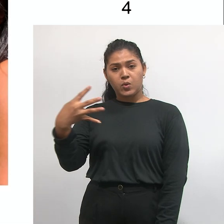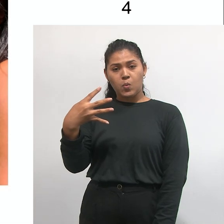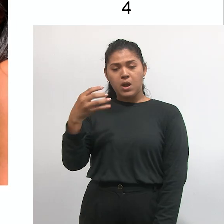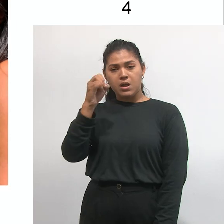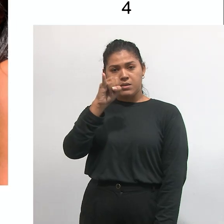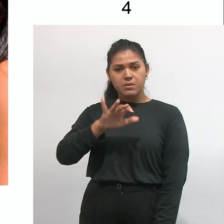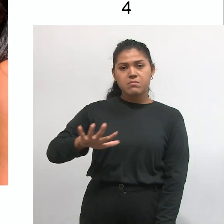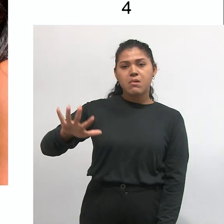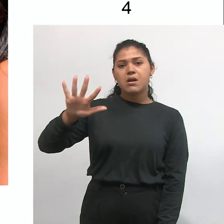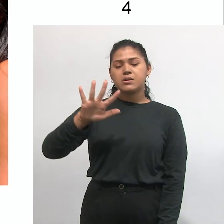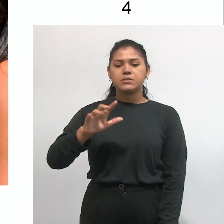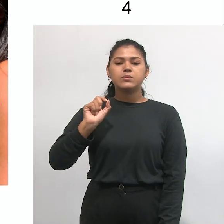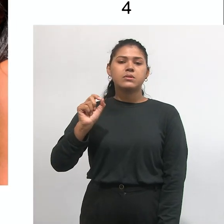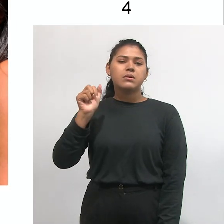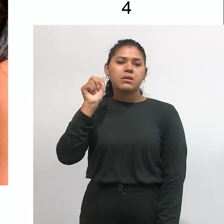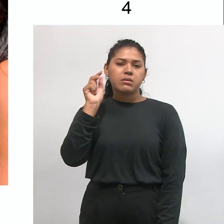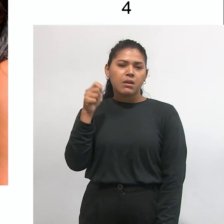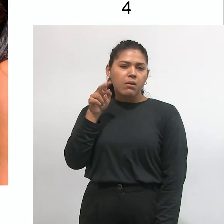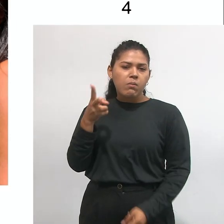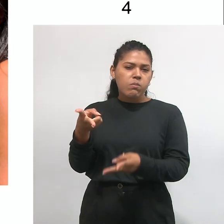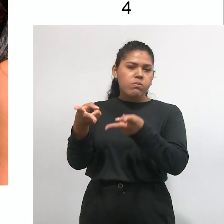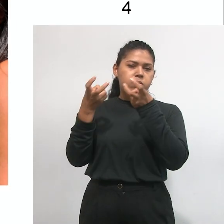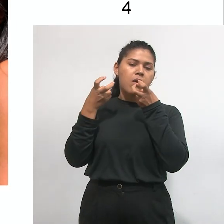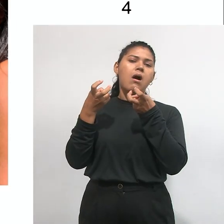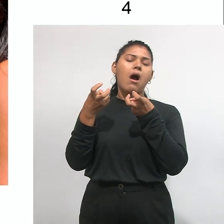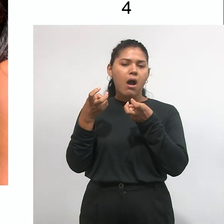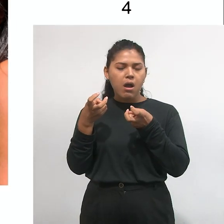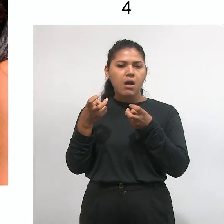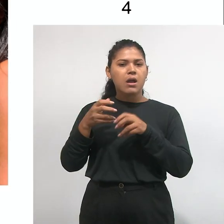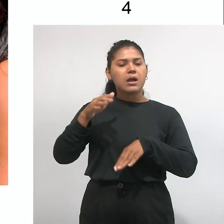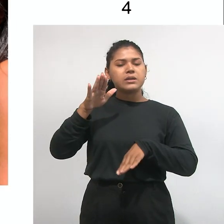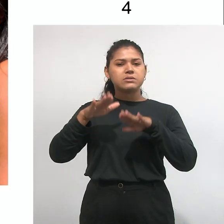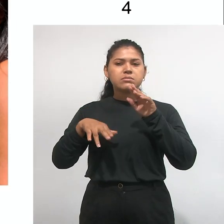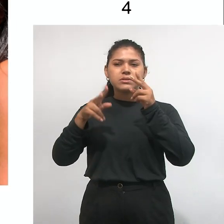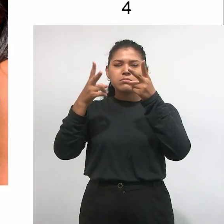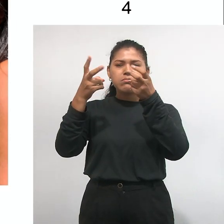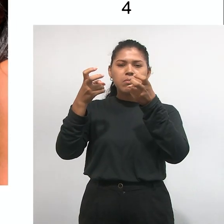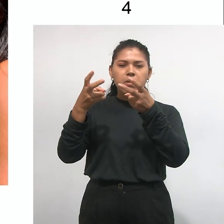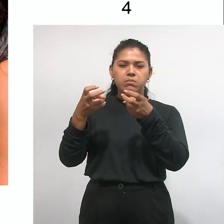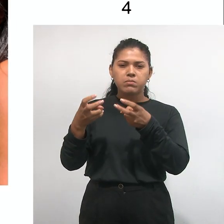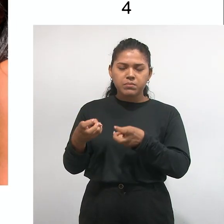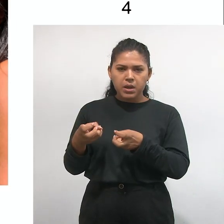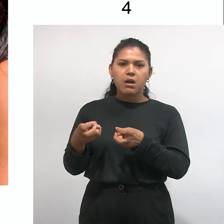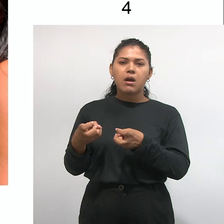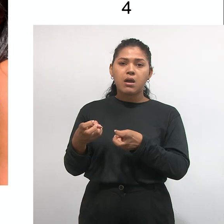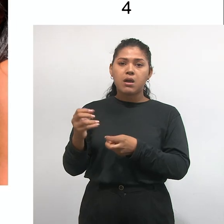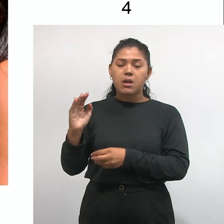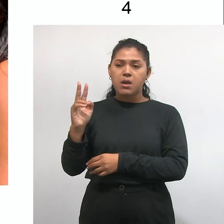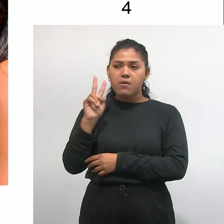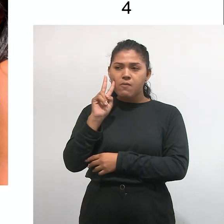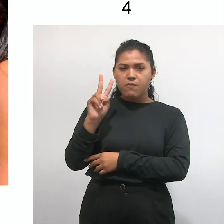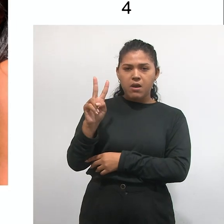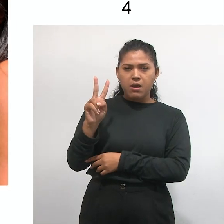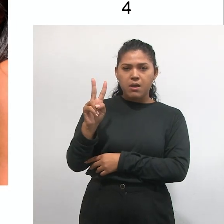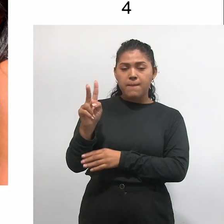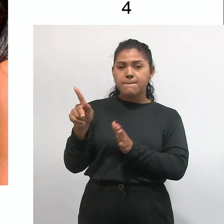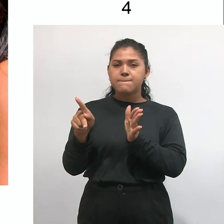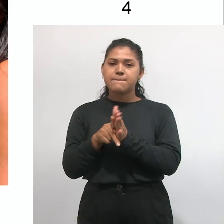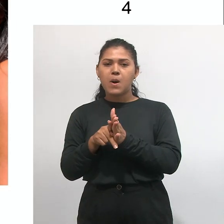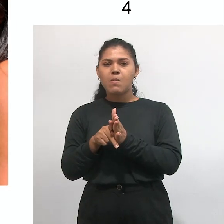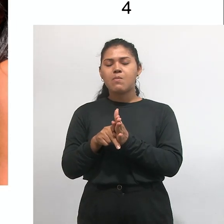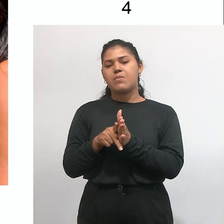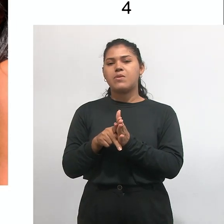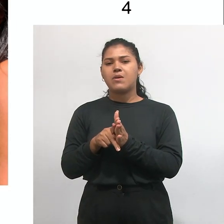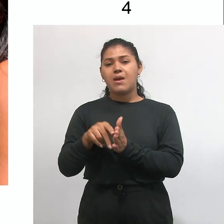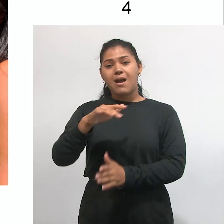menos importante, mas uma imagem, muitas vezes, que reflete a Amazônia, né,